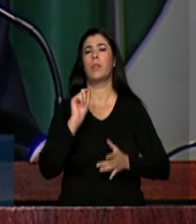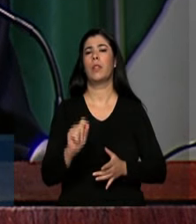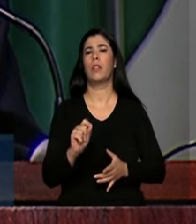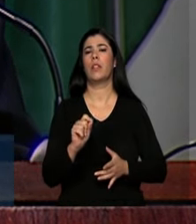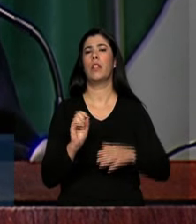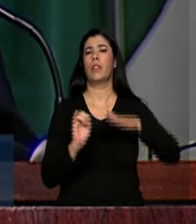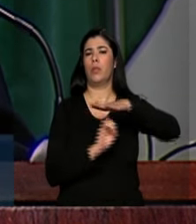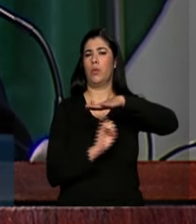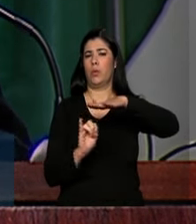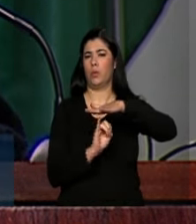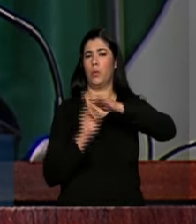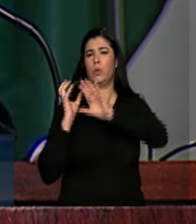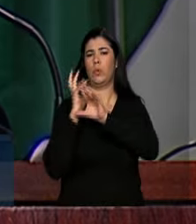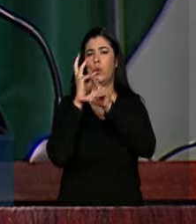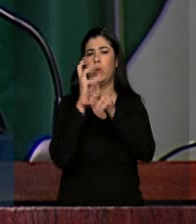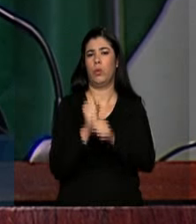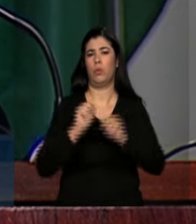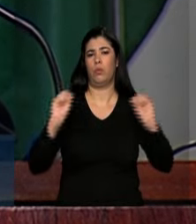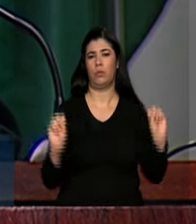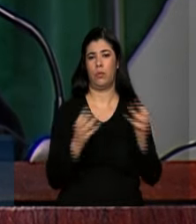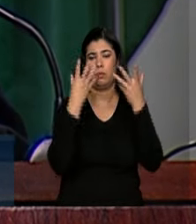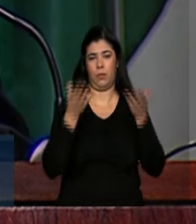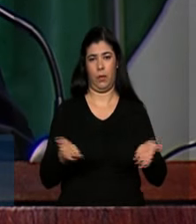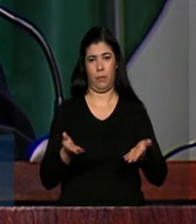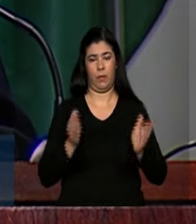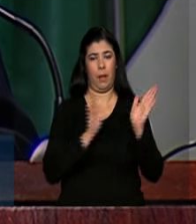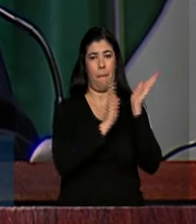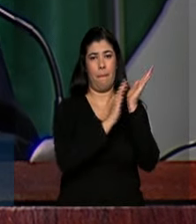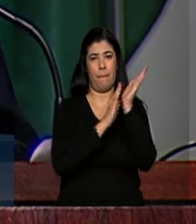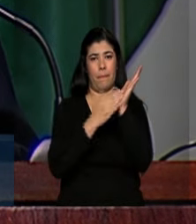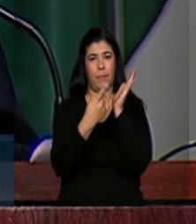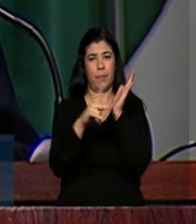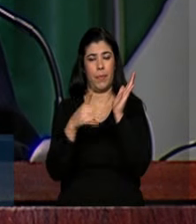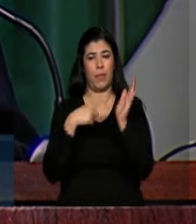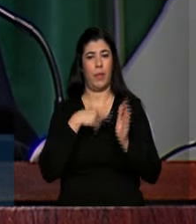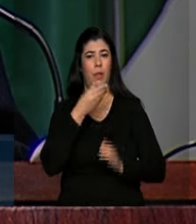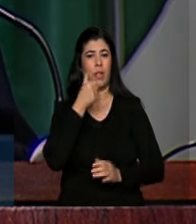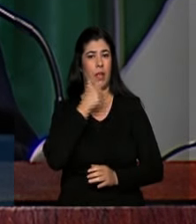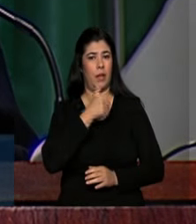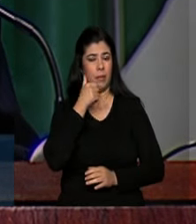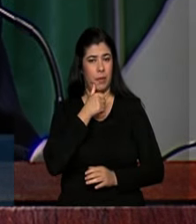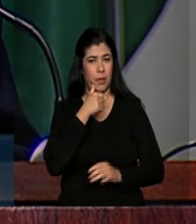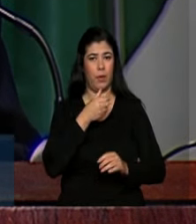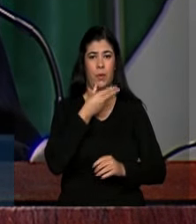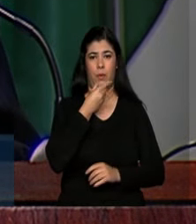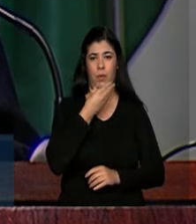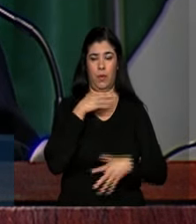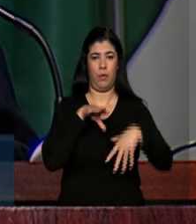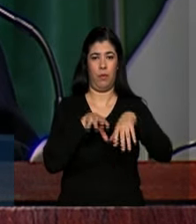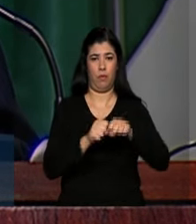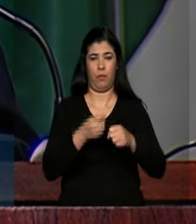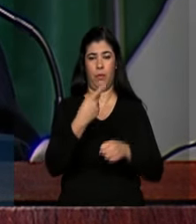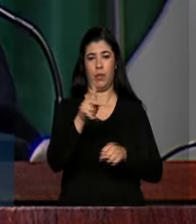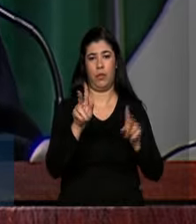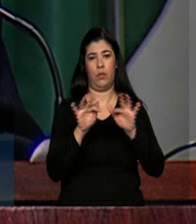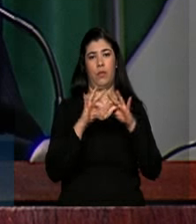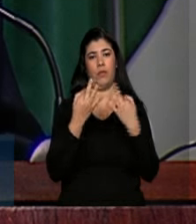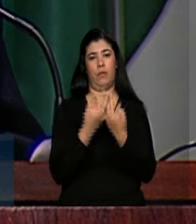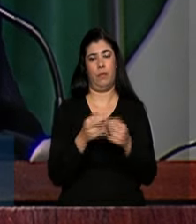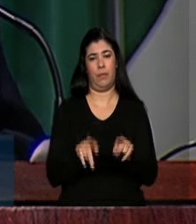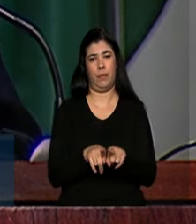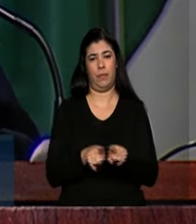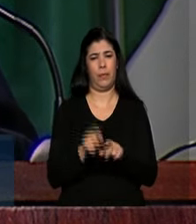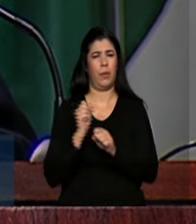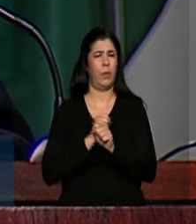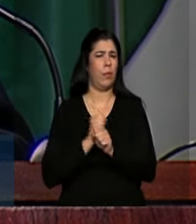do significado institucional e histórico desta cerimônia, que parabenizo as formandas, os formandos e suas famílias. Em